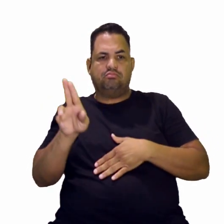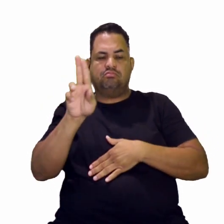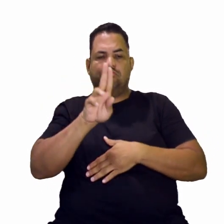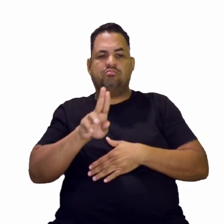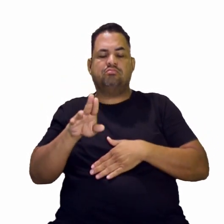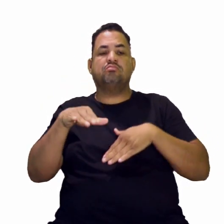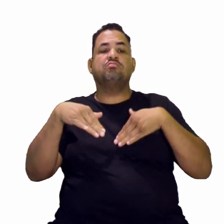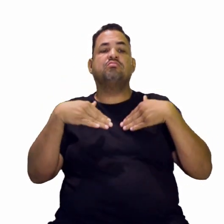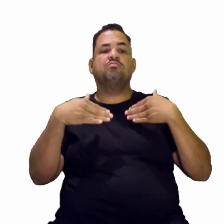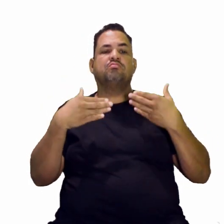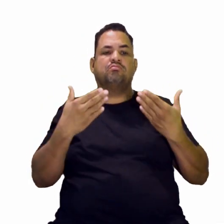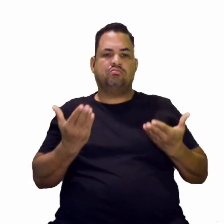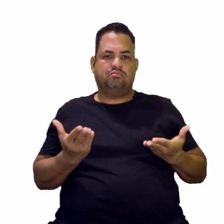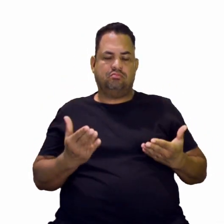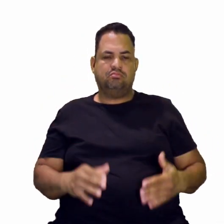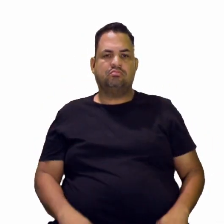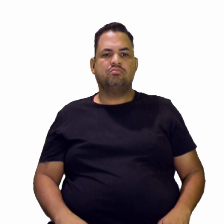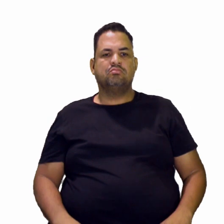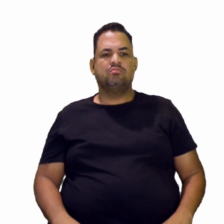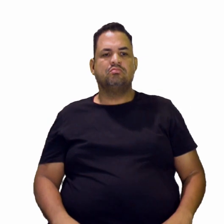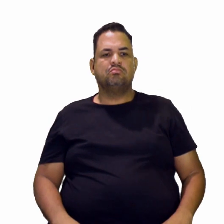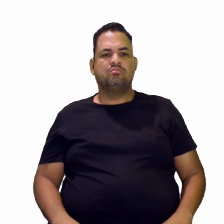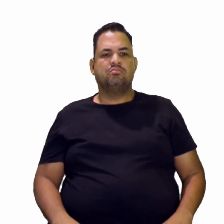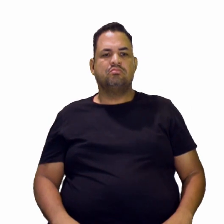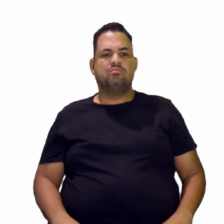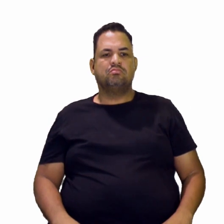para descrever o quê? Né?